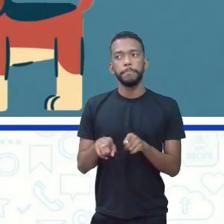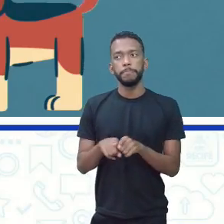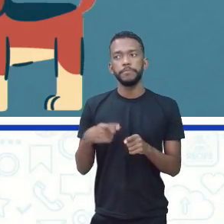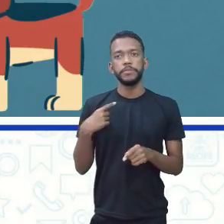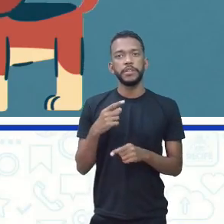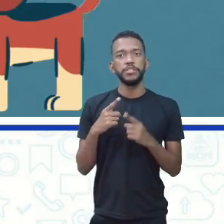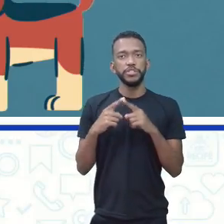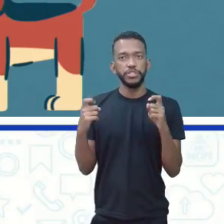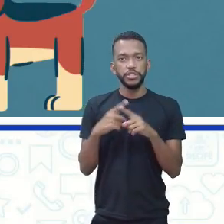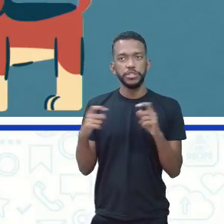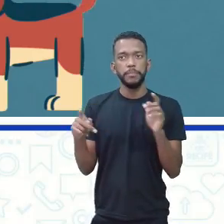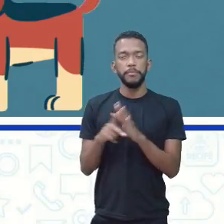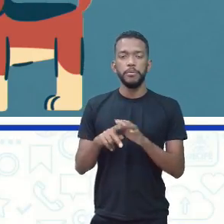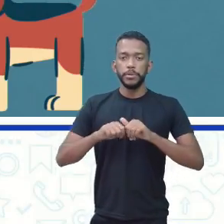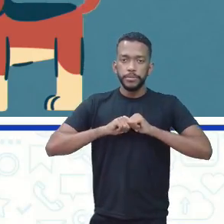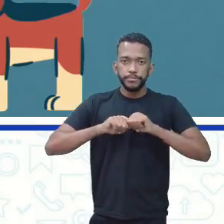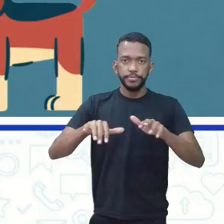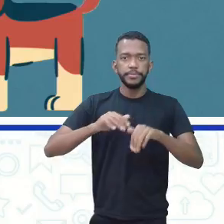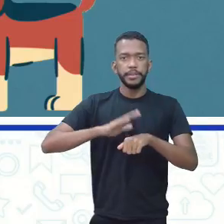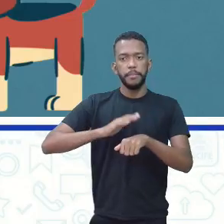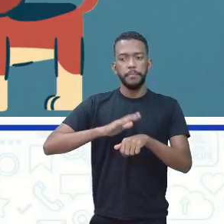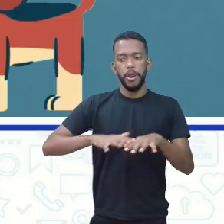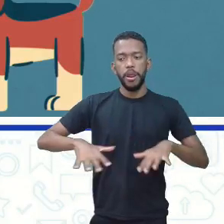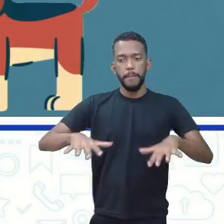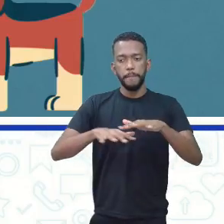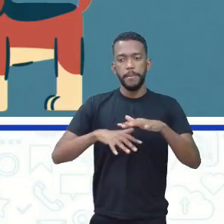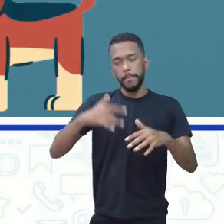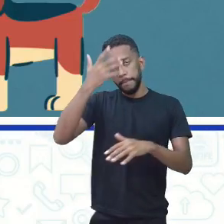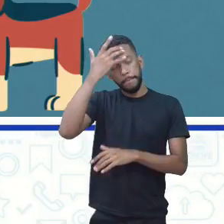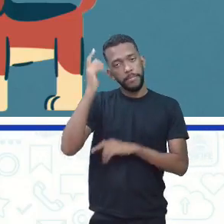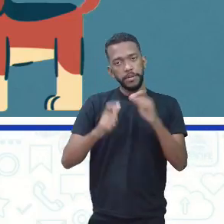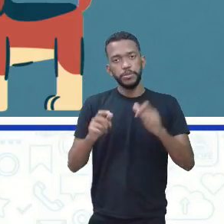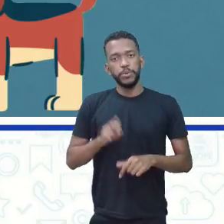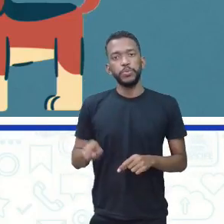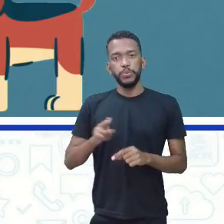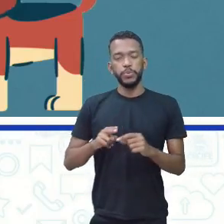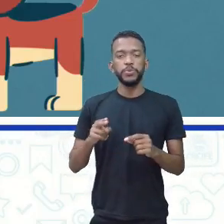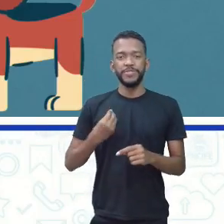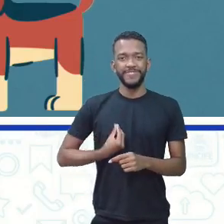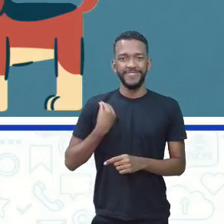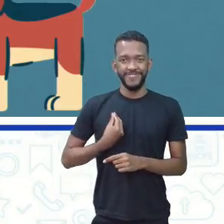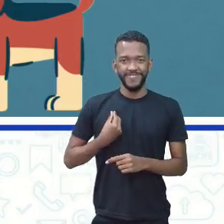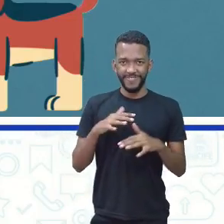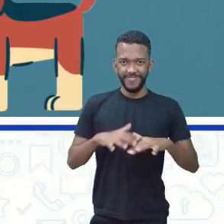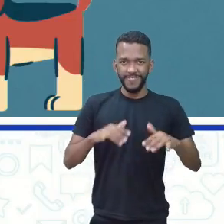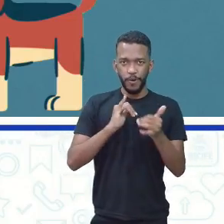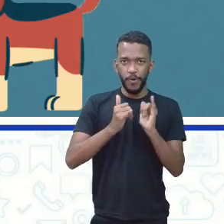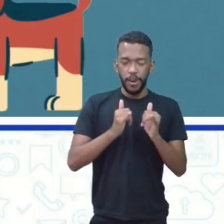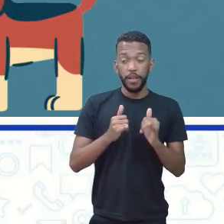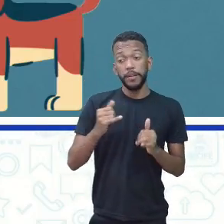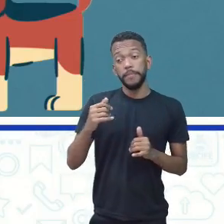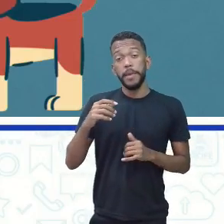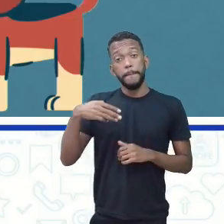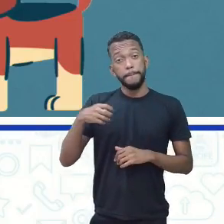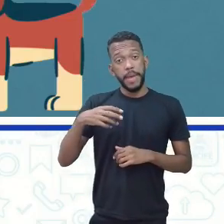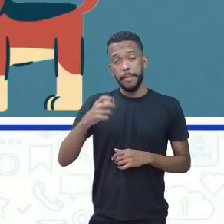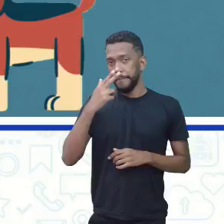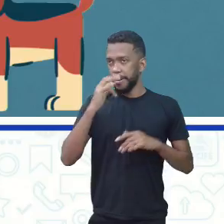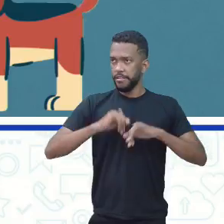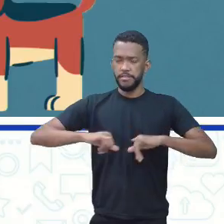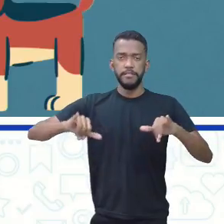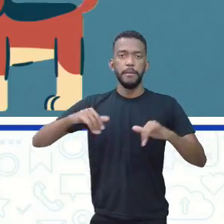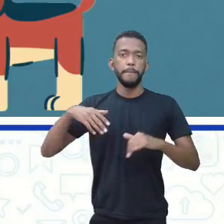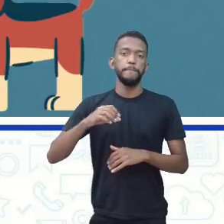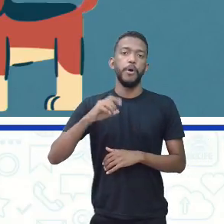as gírias que tendem a circular temporariamente no vocabulário dos usuários online. Então, o meme, na verdade, ele dita a moda. Ele vai